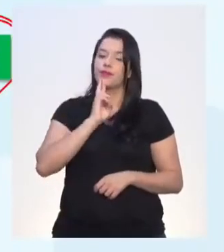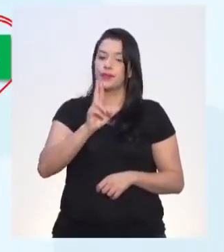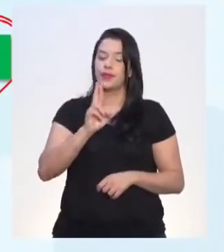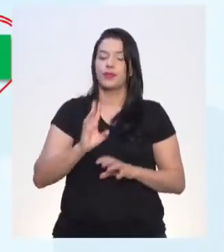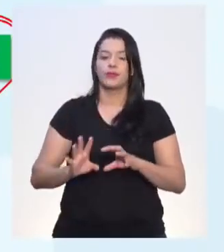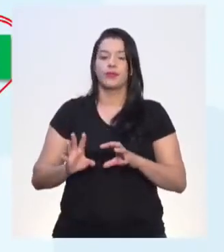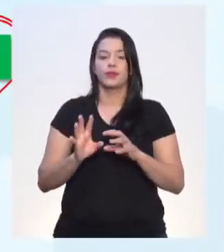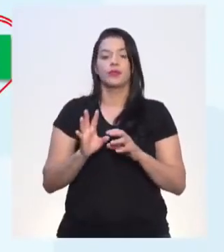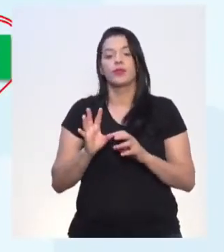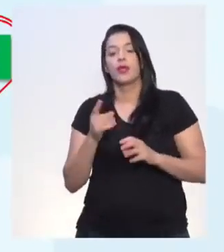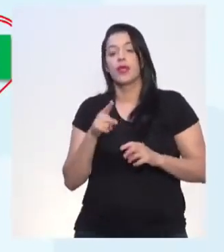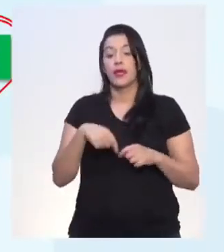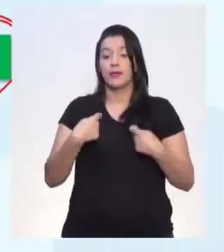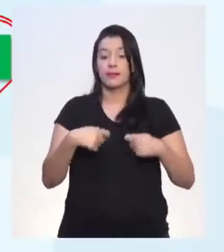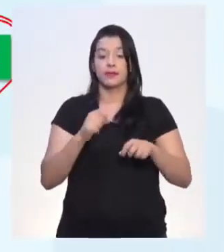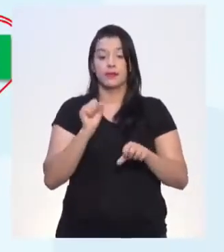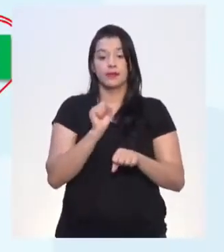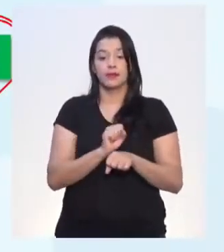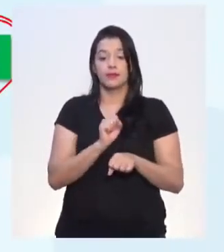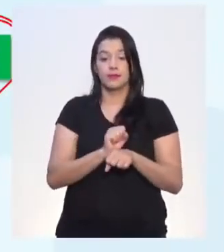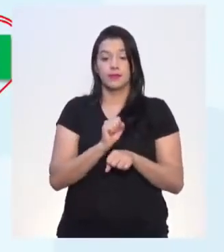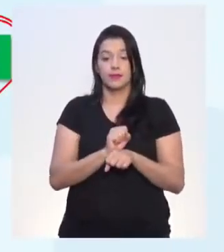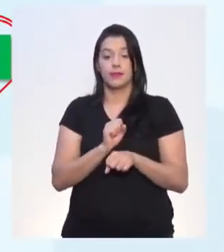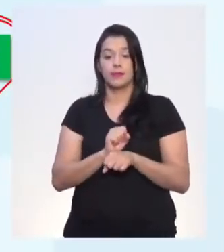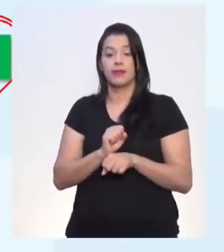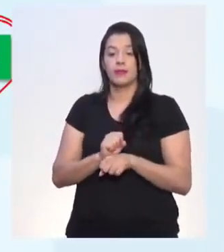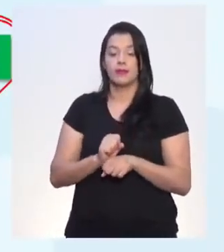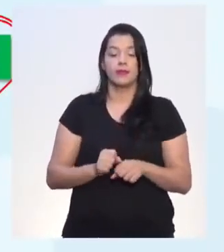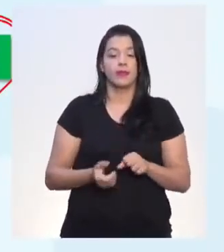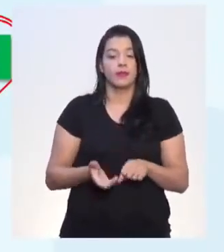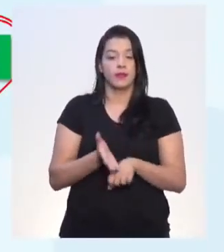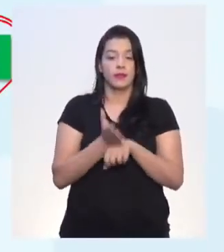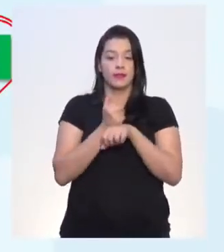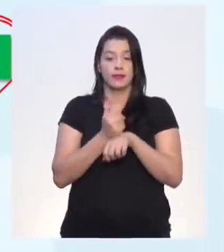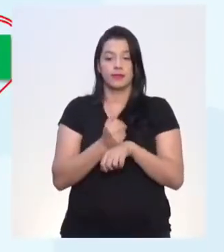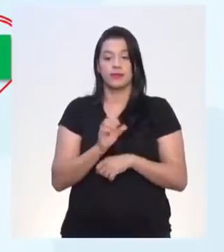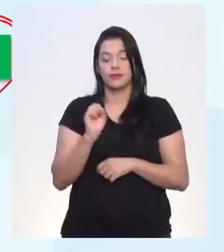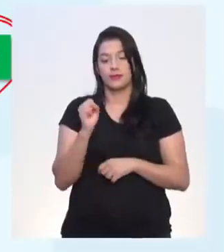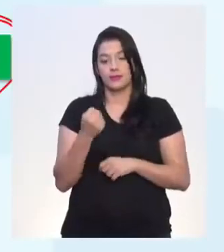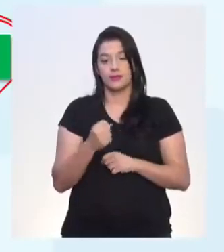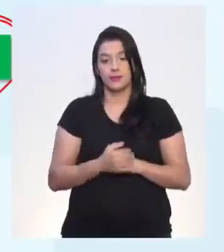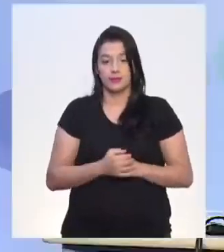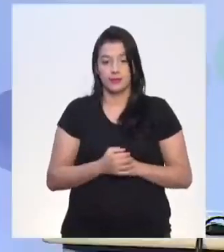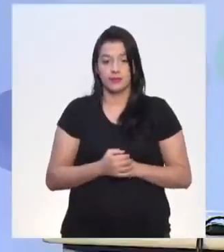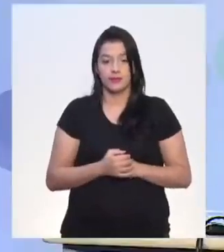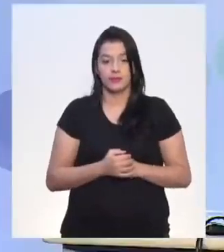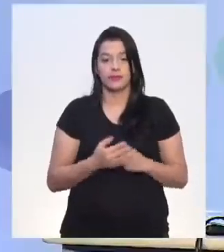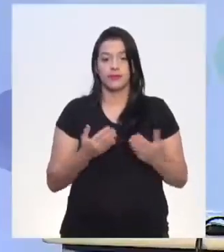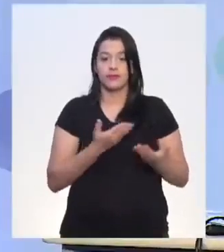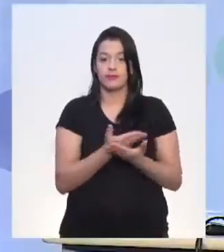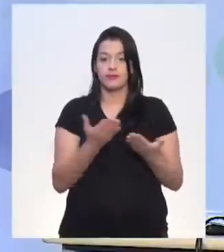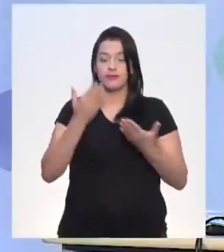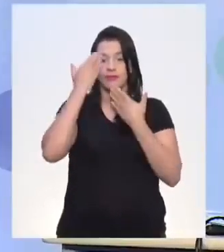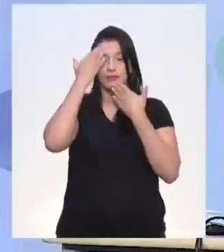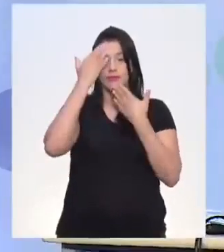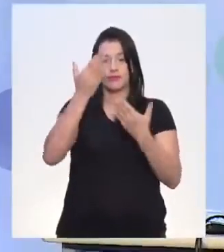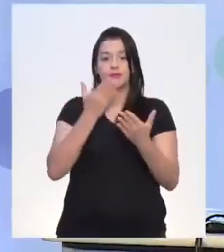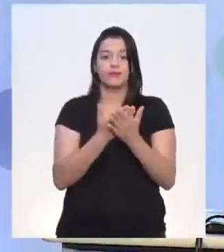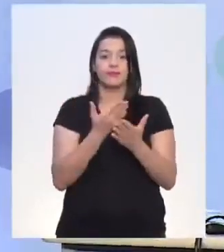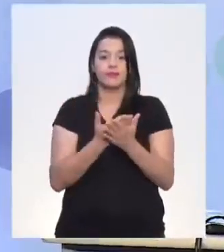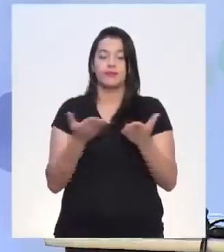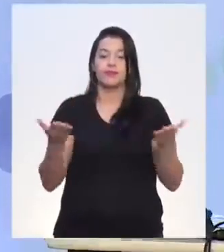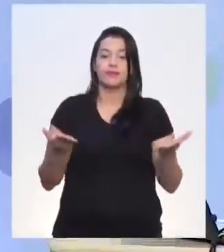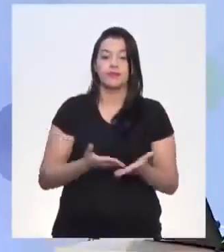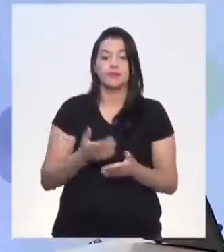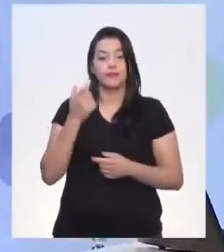que ela vai ter que esperar, né? Vai ter que chegar lá no ponto um pouquinho antes das 8. Pessoal, então é isso. Muito obrigada pela aula de hoje.